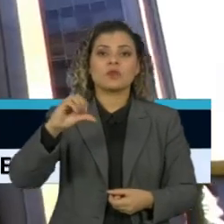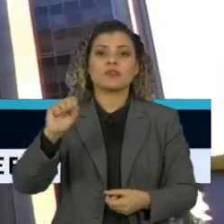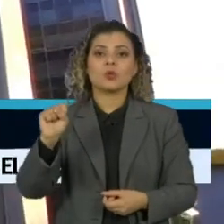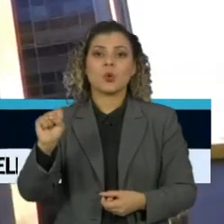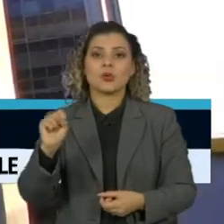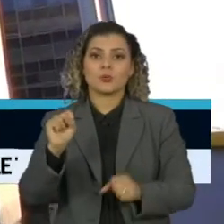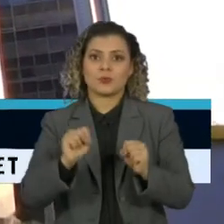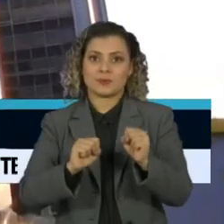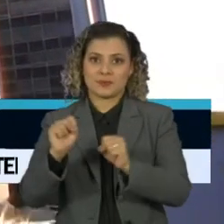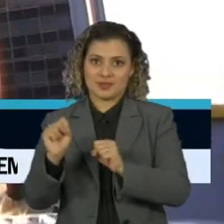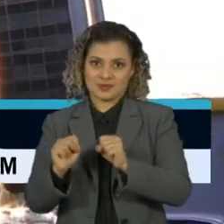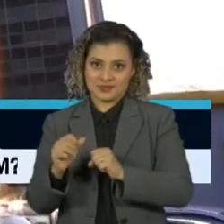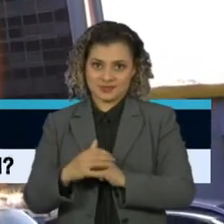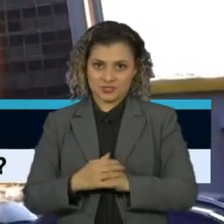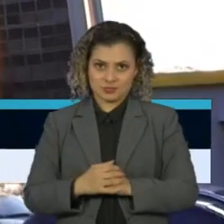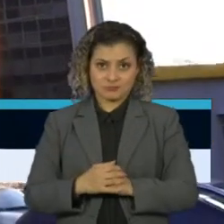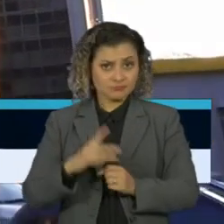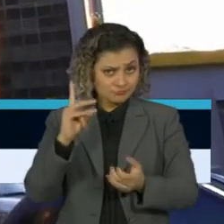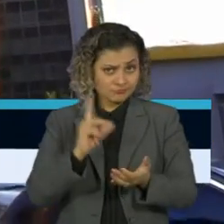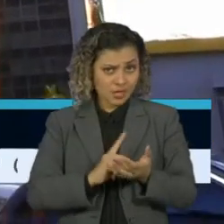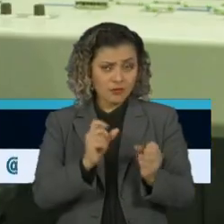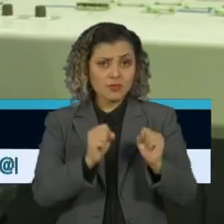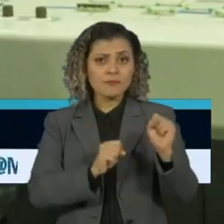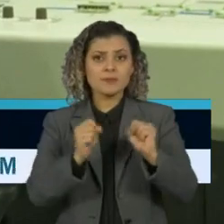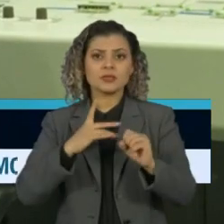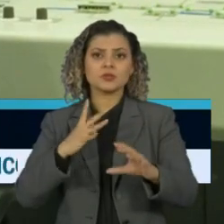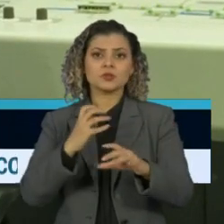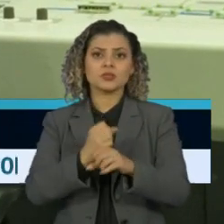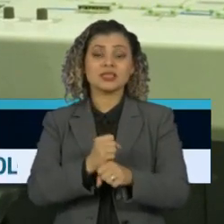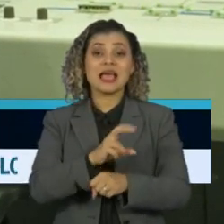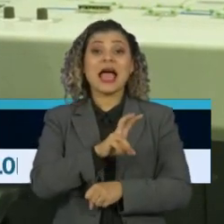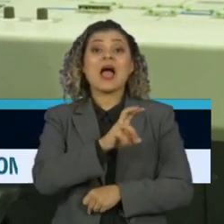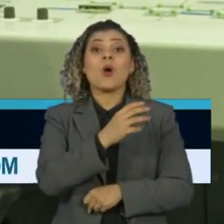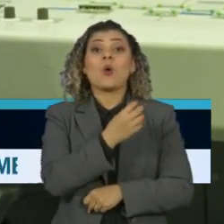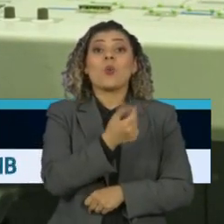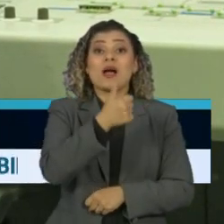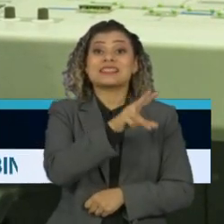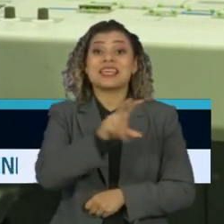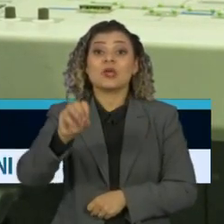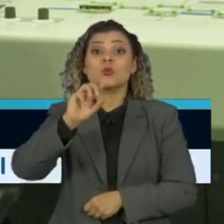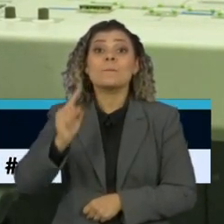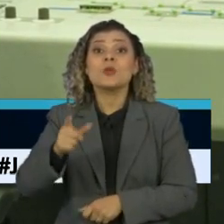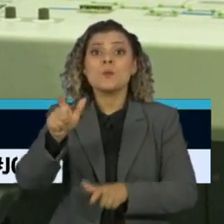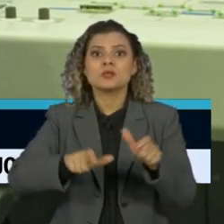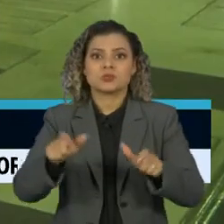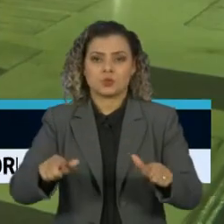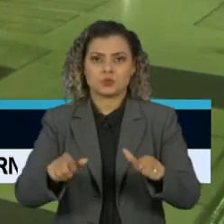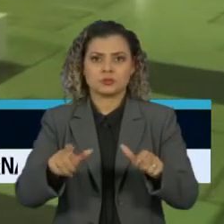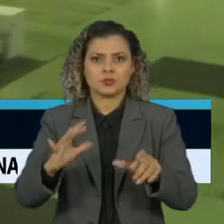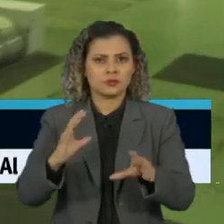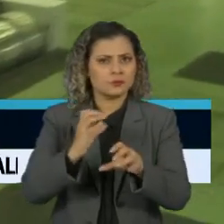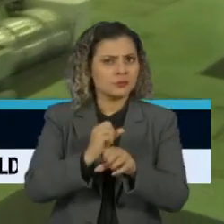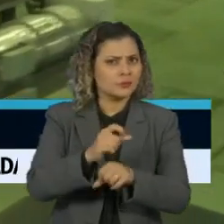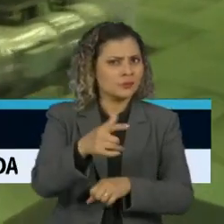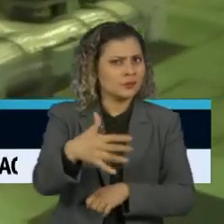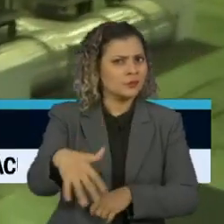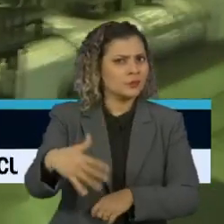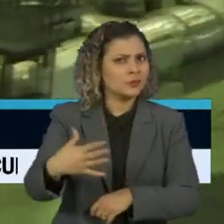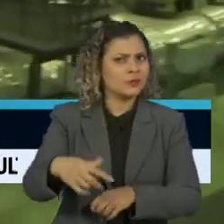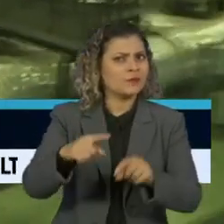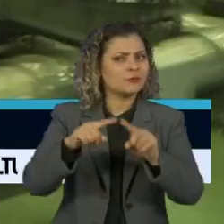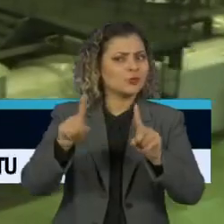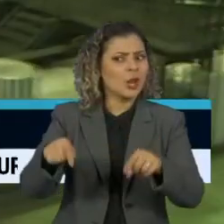empresas. Atualmente, essas companhias empregam quase 500.000 de pessoas. Isso dá uma ideia do tamanho da resistência dos